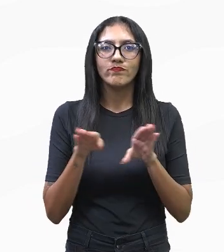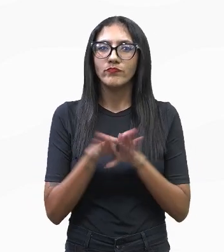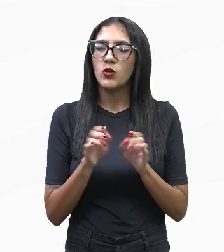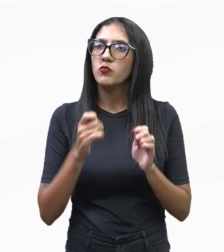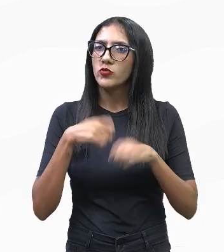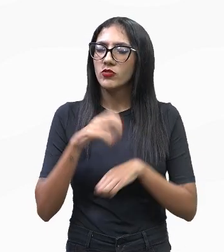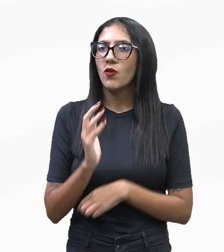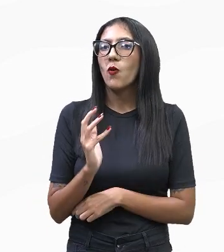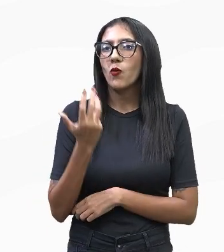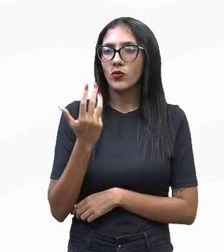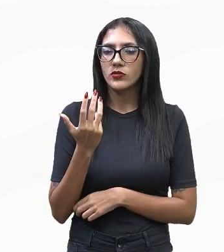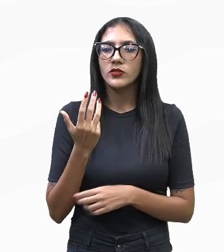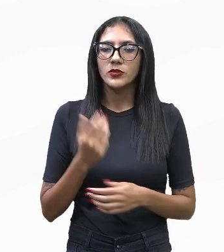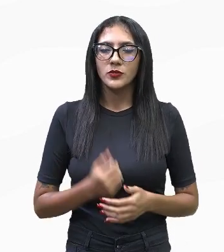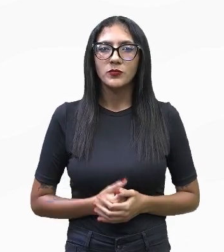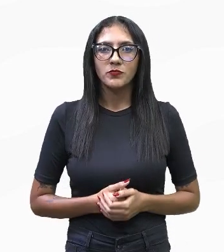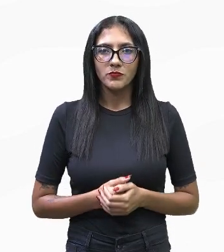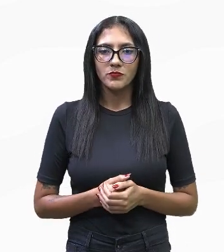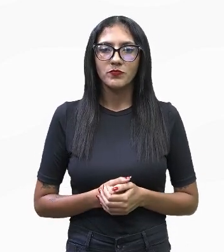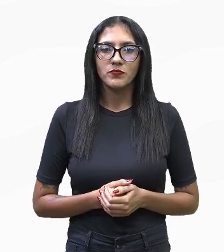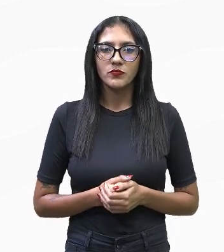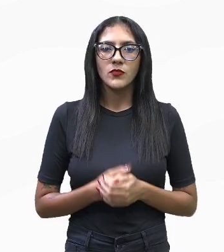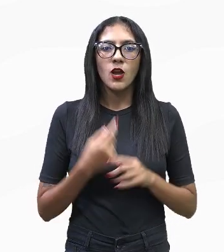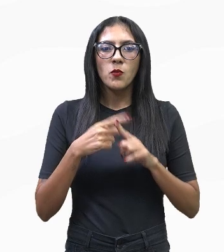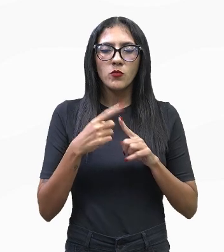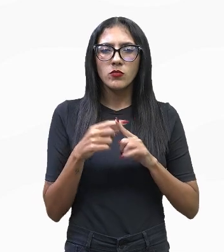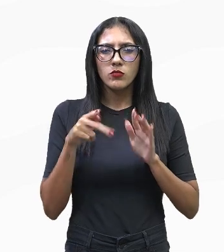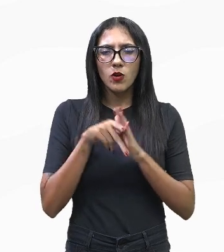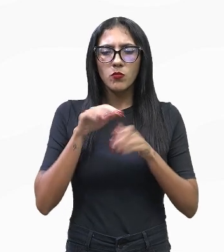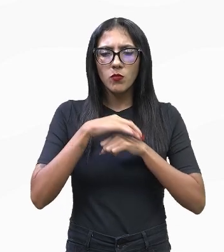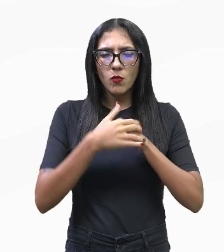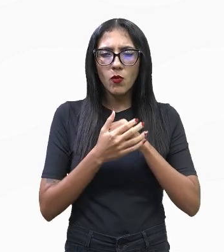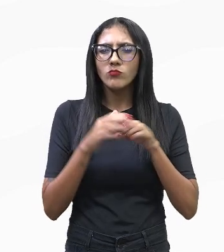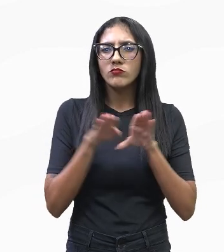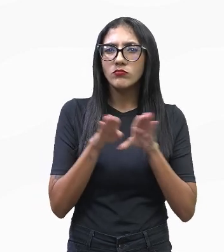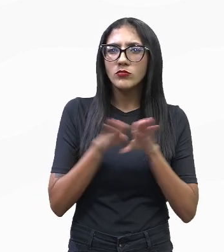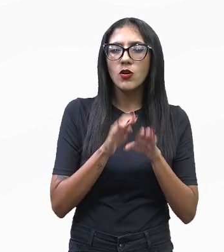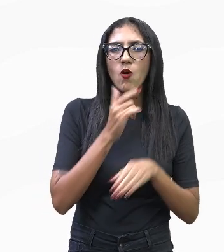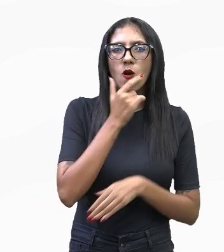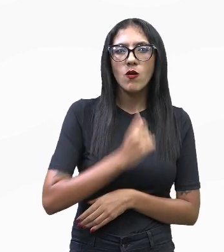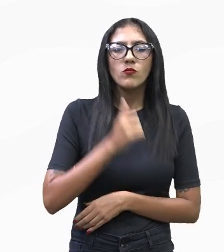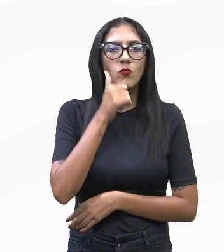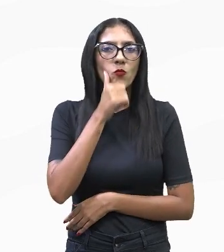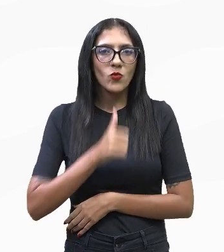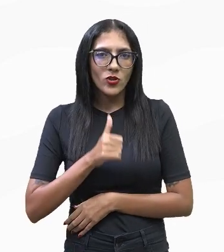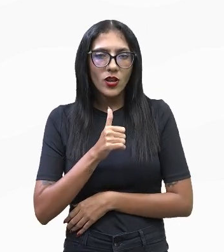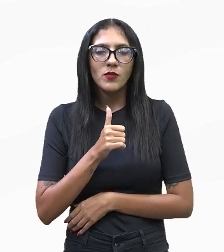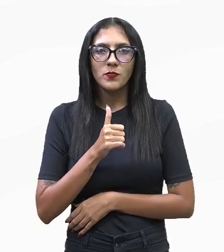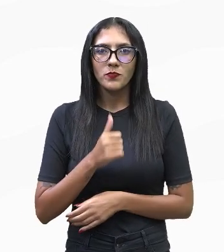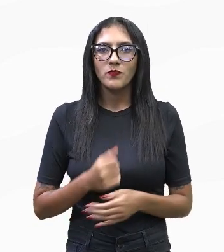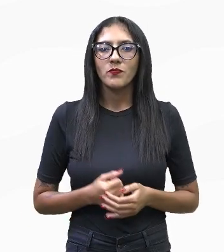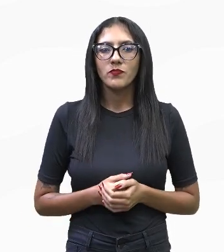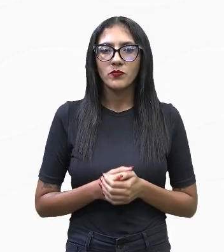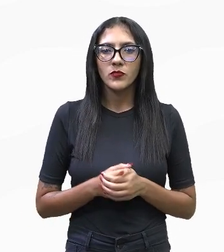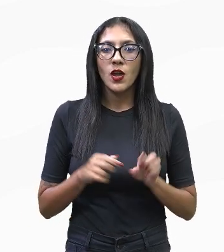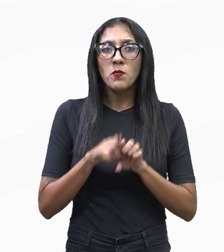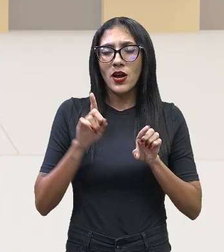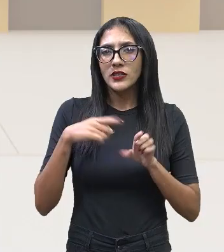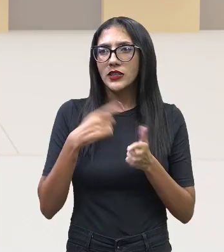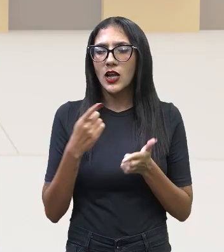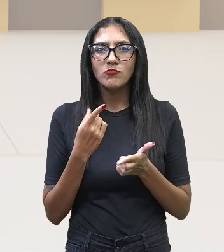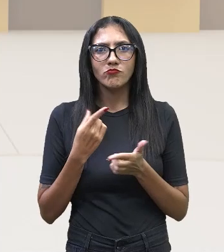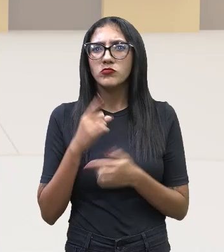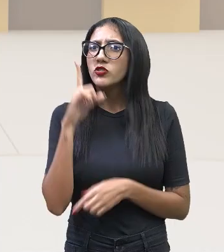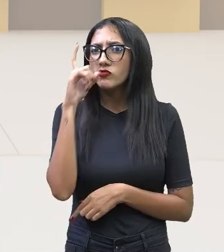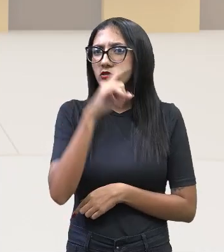acometidos também pelo câncer de mama, porque a glândula mamária também tem no homem, né? E embora raro, mas pode acontecer. Mas